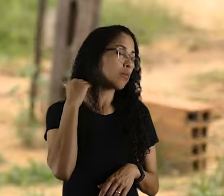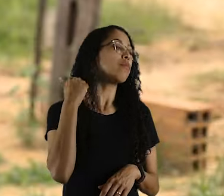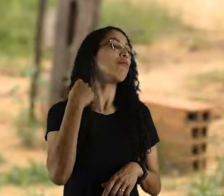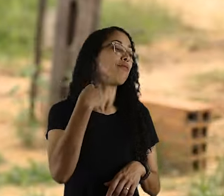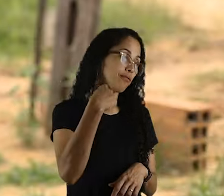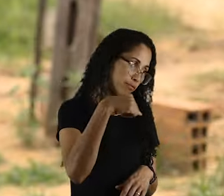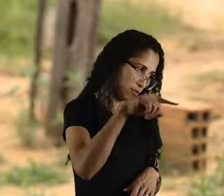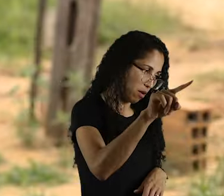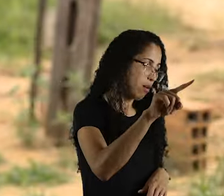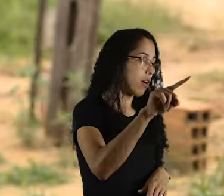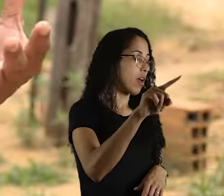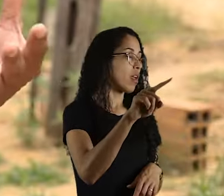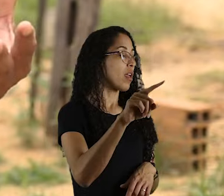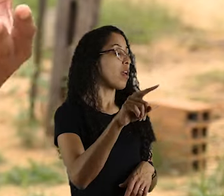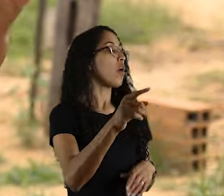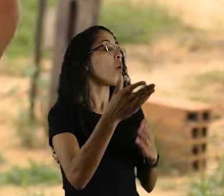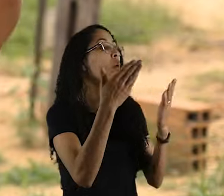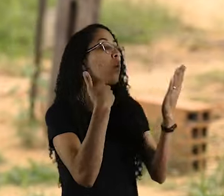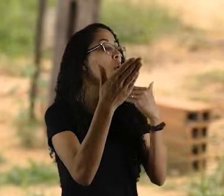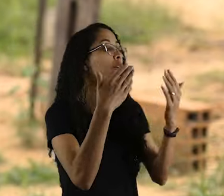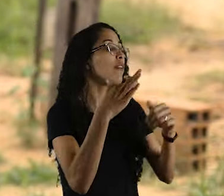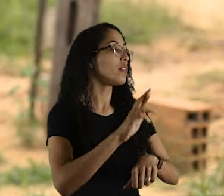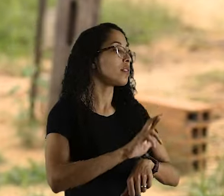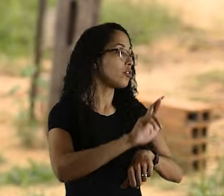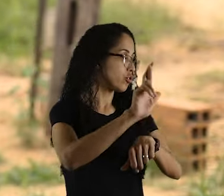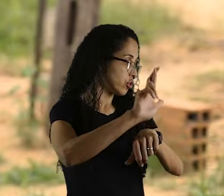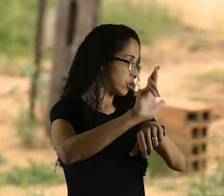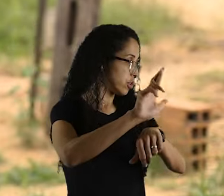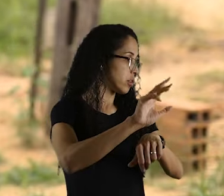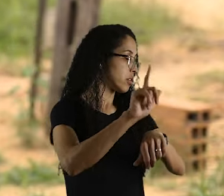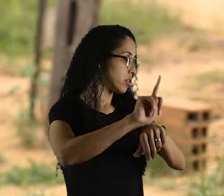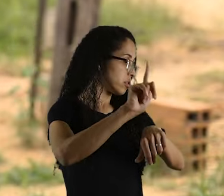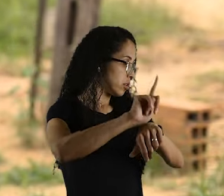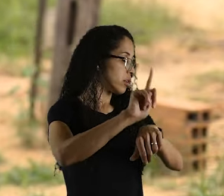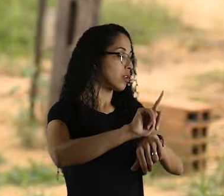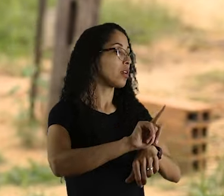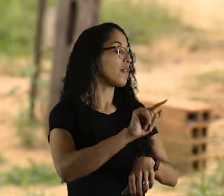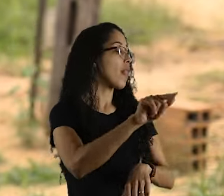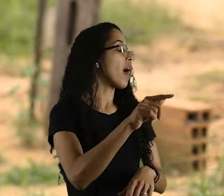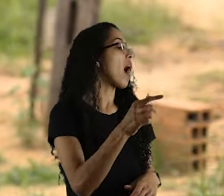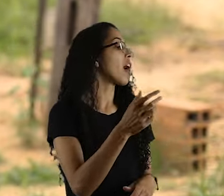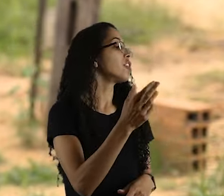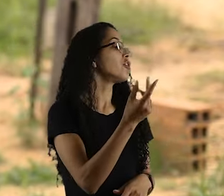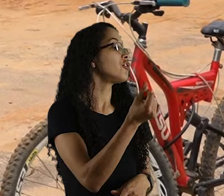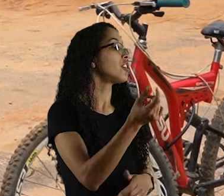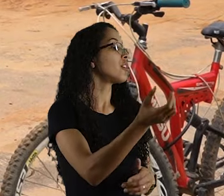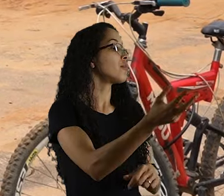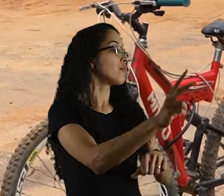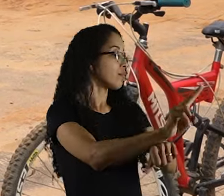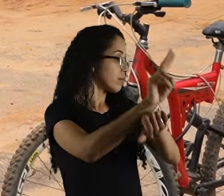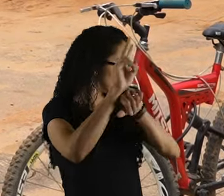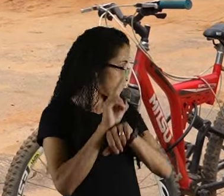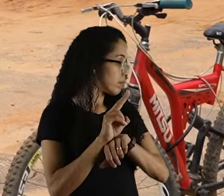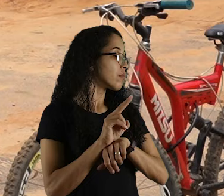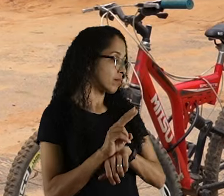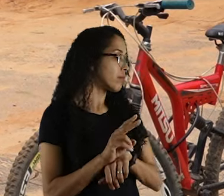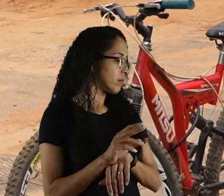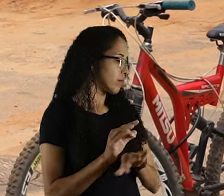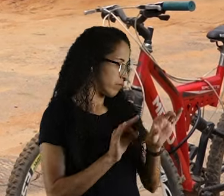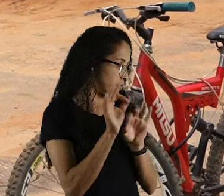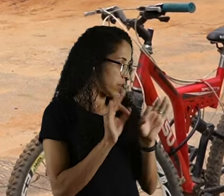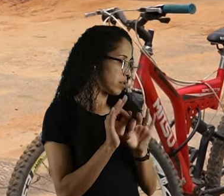vai no banco, conversa com o gerente lá e tenta pegar um dinheiro emprestado. Faz lá